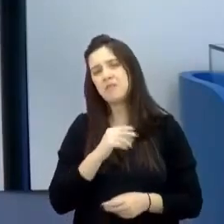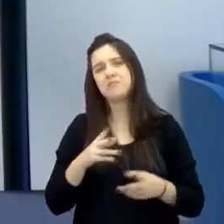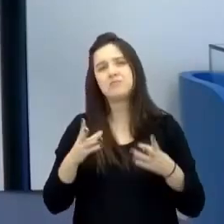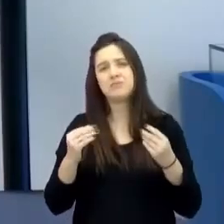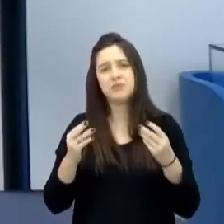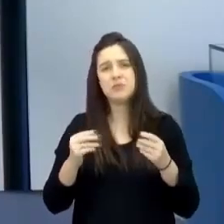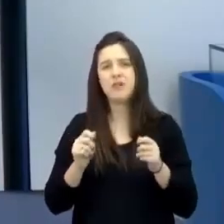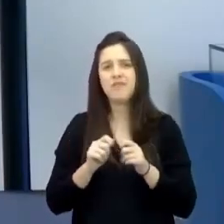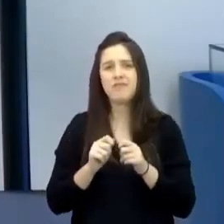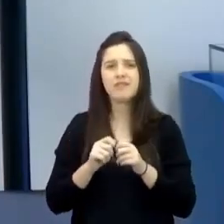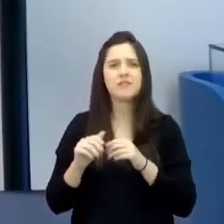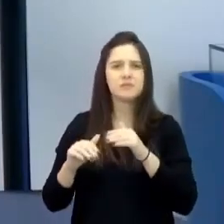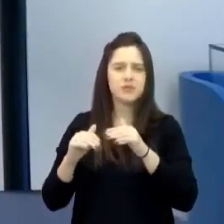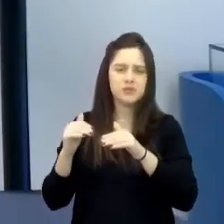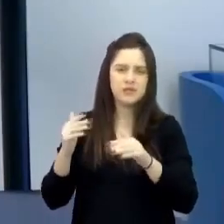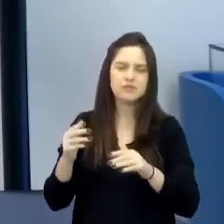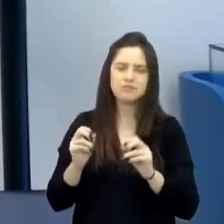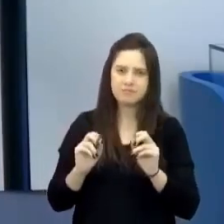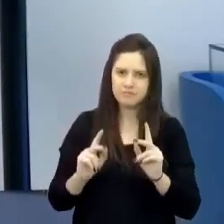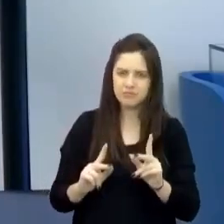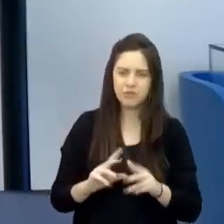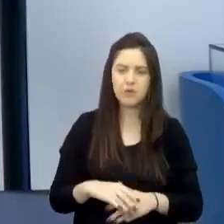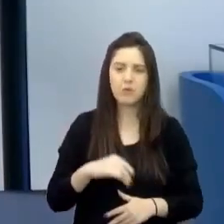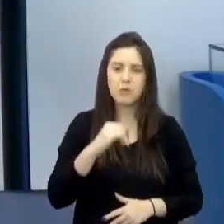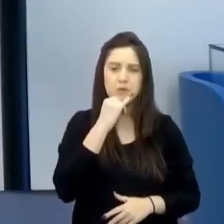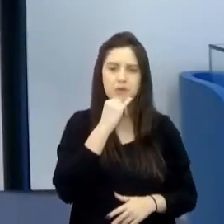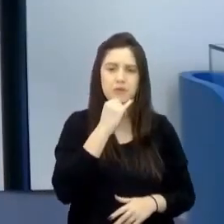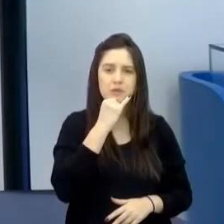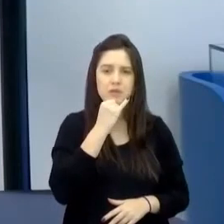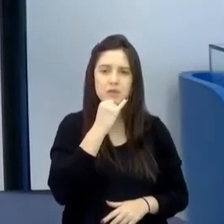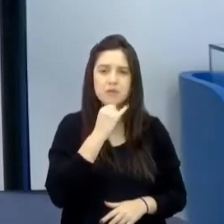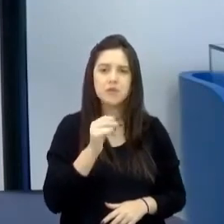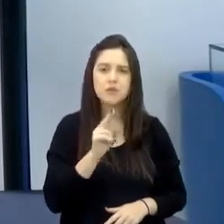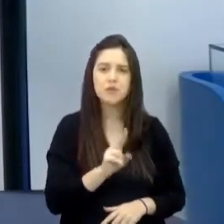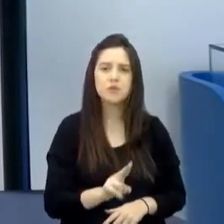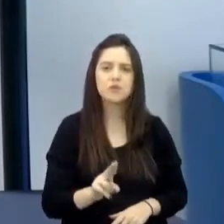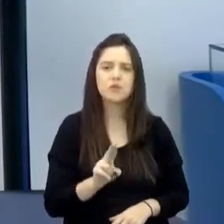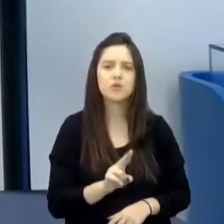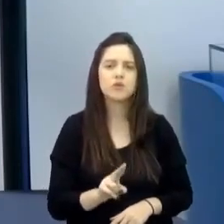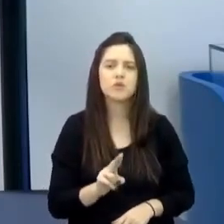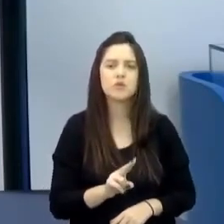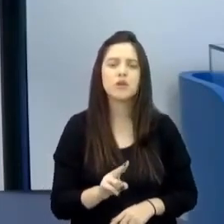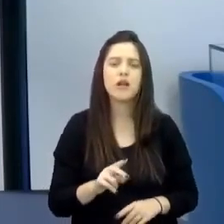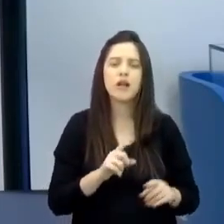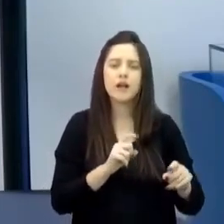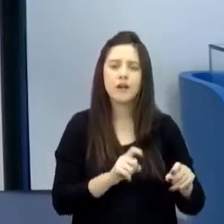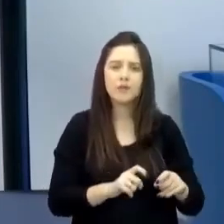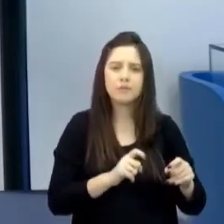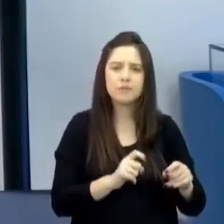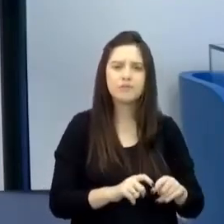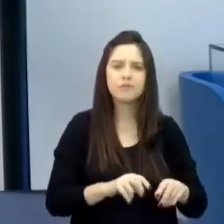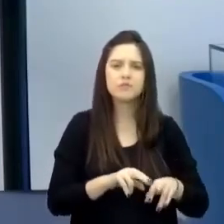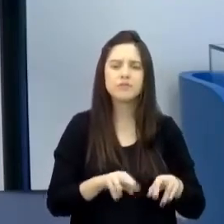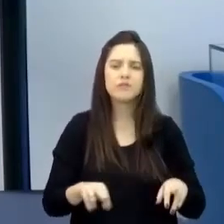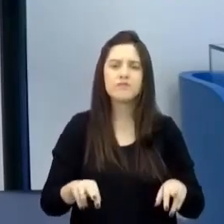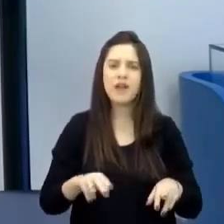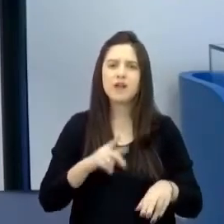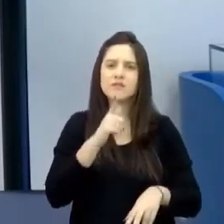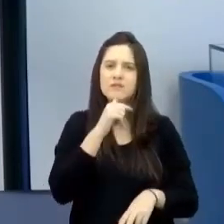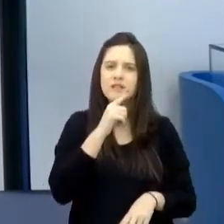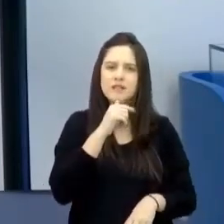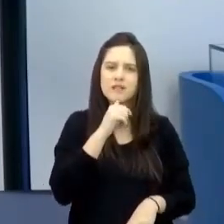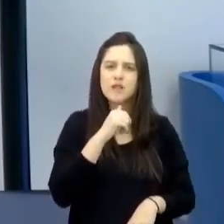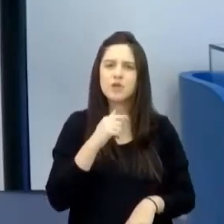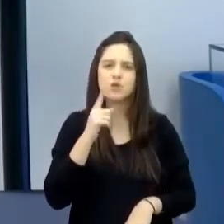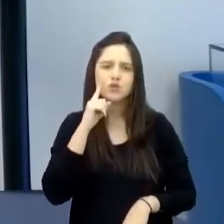retorno, tá bom? Muito bem, como por exemplo, a água usada na agropecuária e na maioria dos produtos líquidos. Quais são os produtos líquidos?